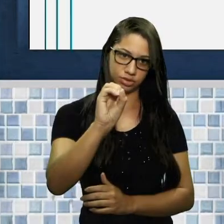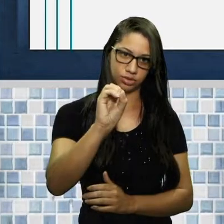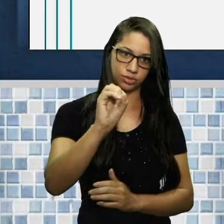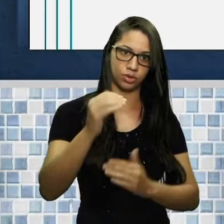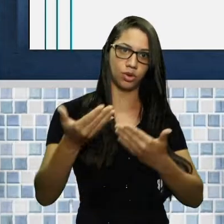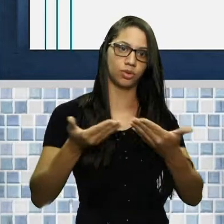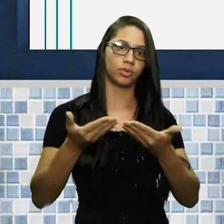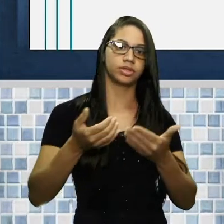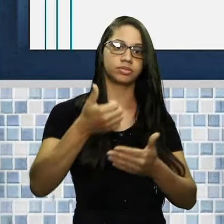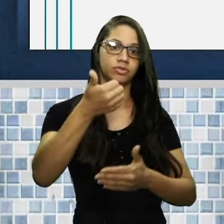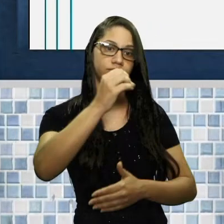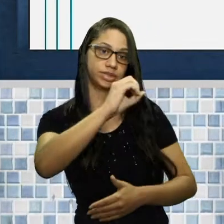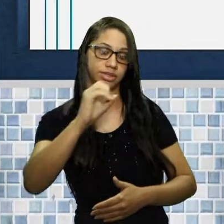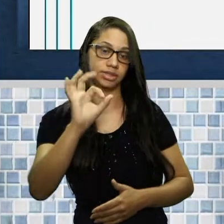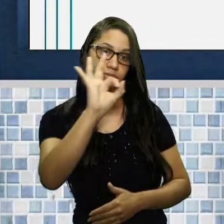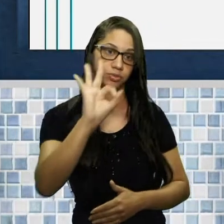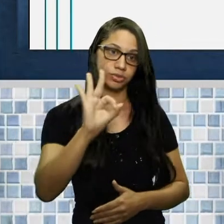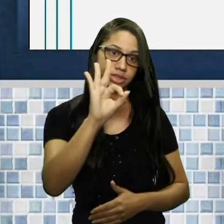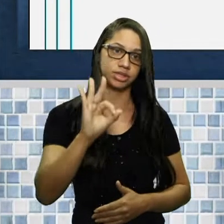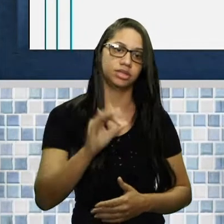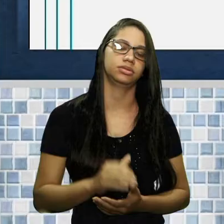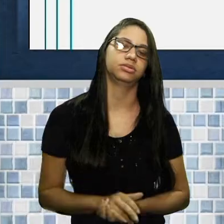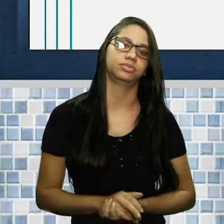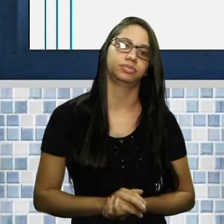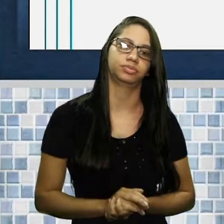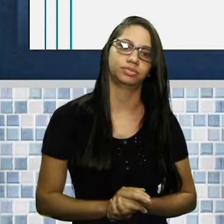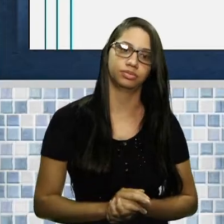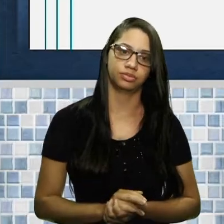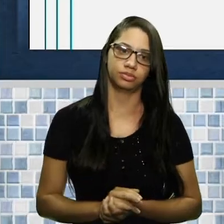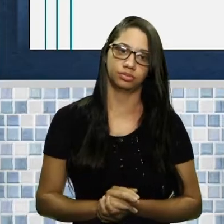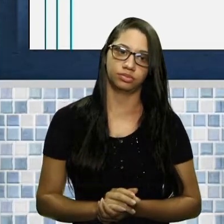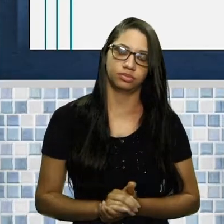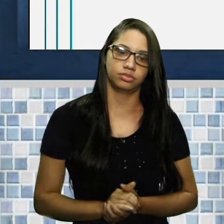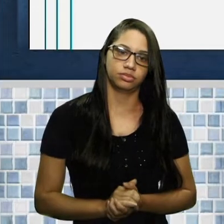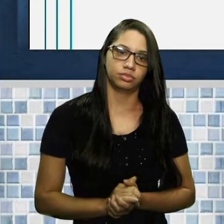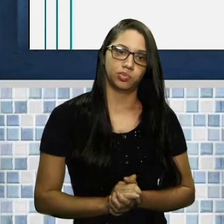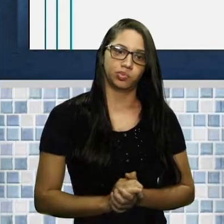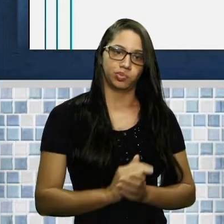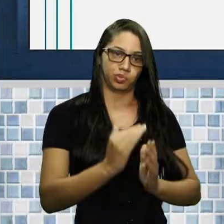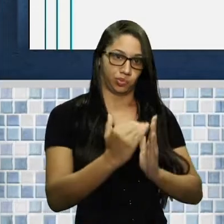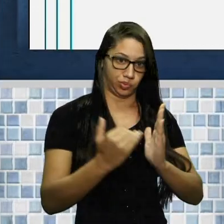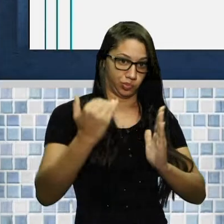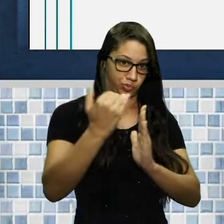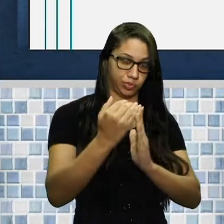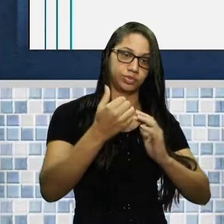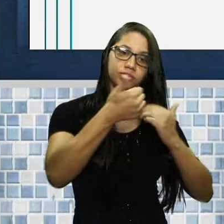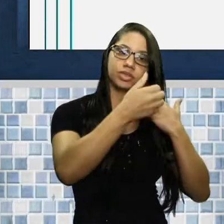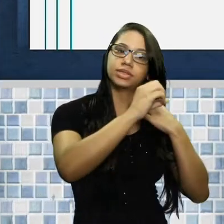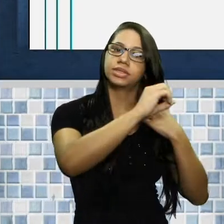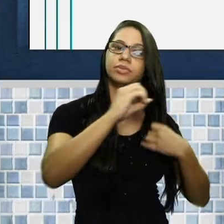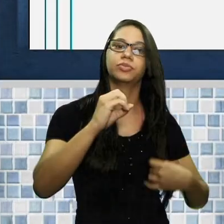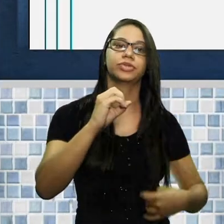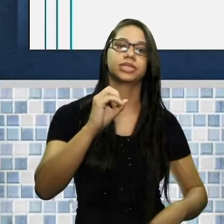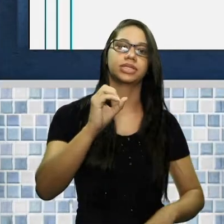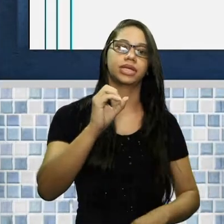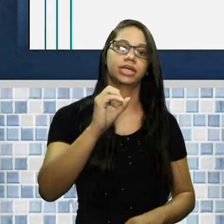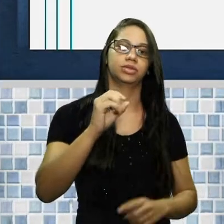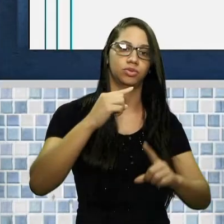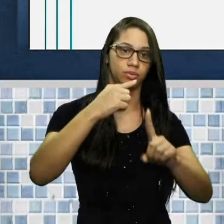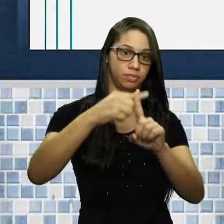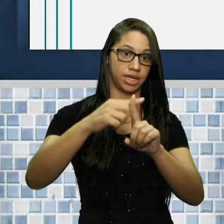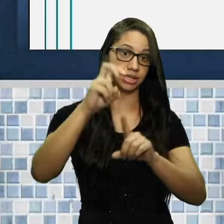a 100%. Então, se eu quero ver qual foi o acréscimo, tem que fazer 100% mais